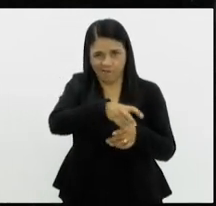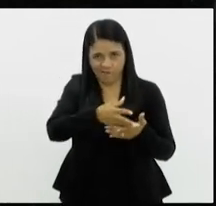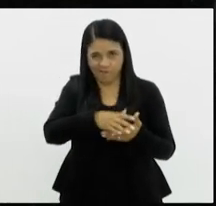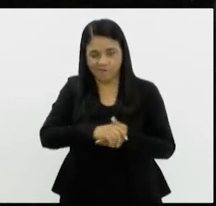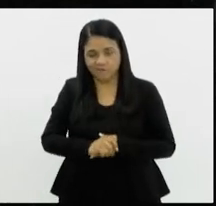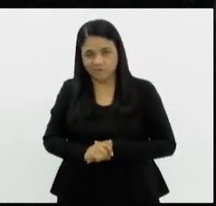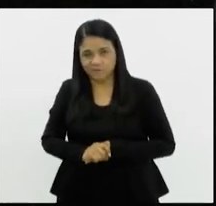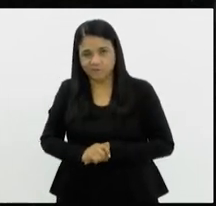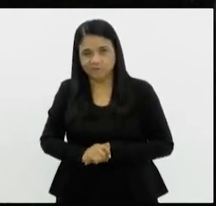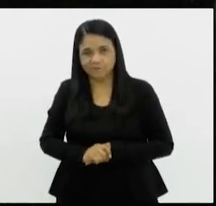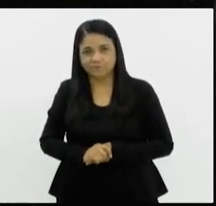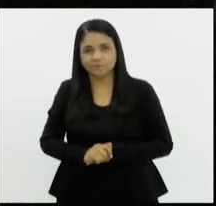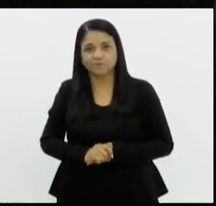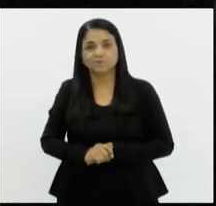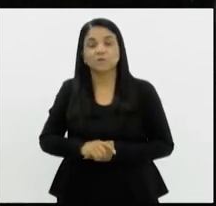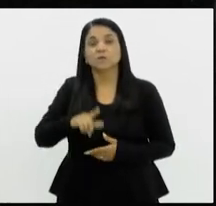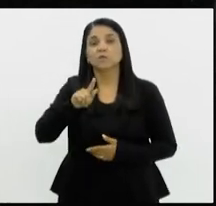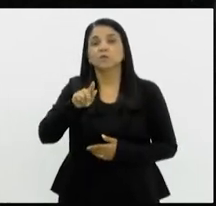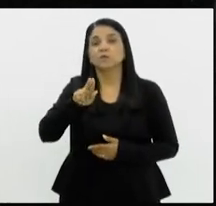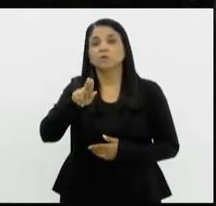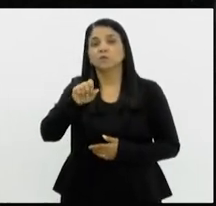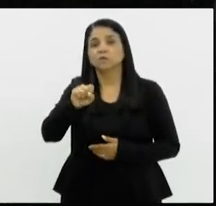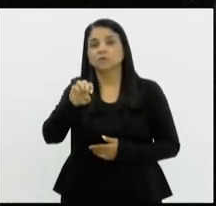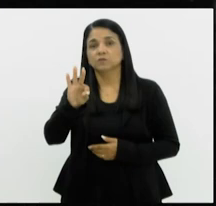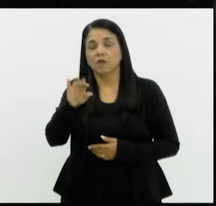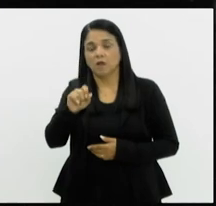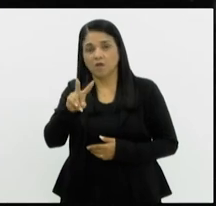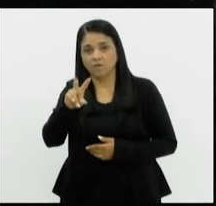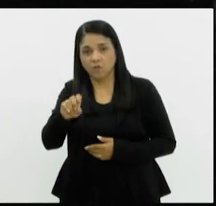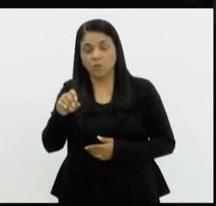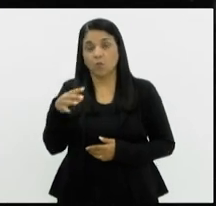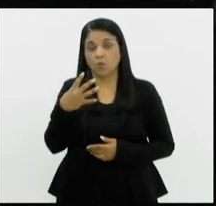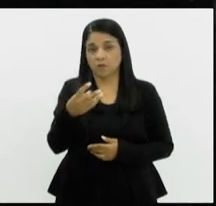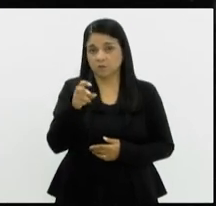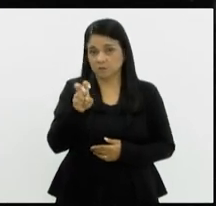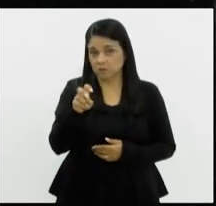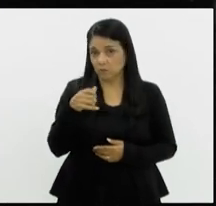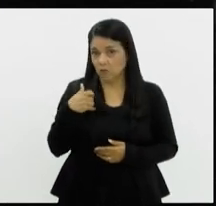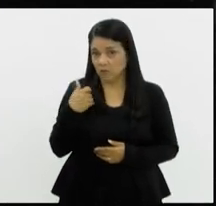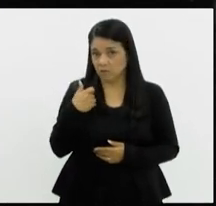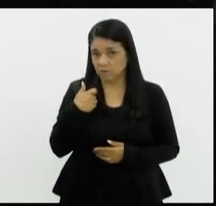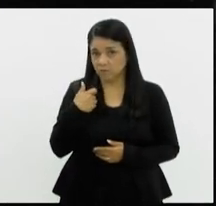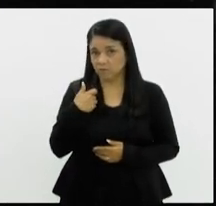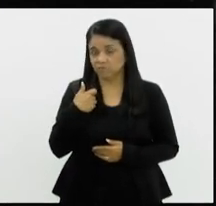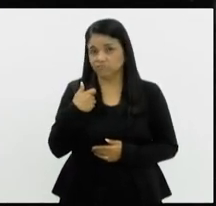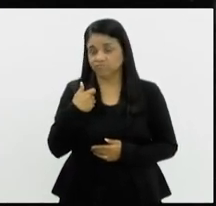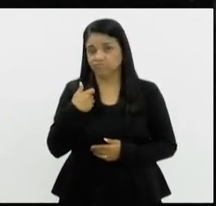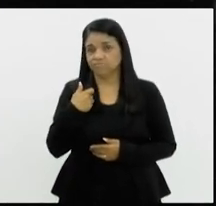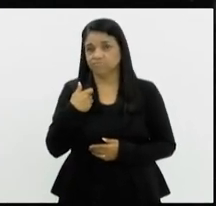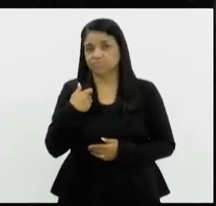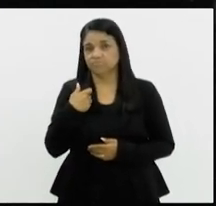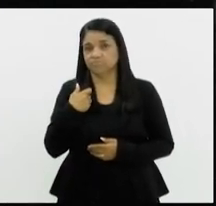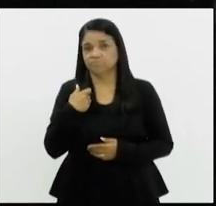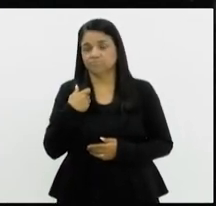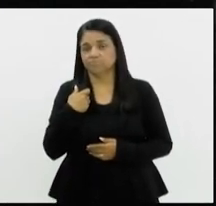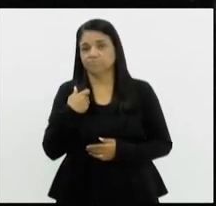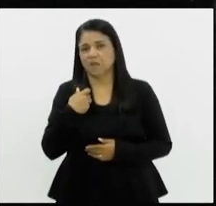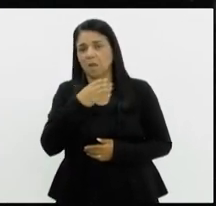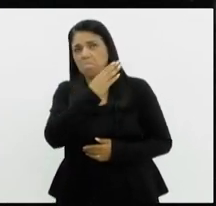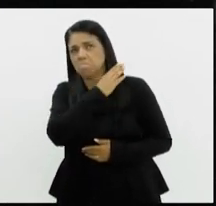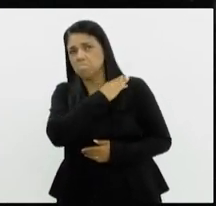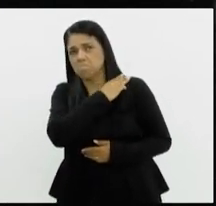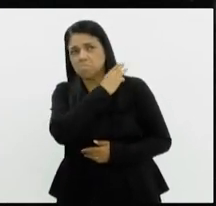atirar Gustavo Melo da Silva 45 anos patente não dita